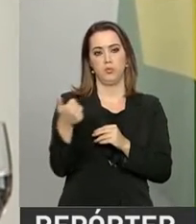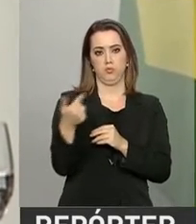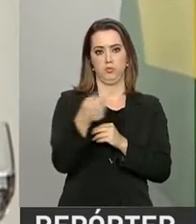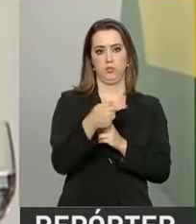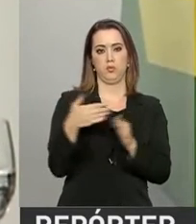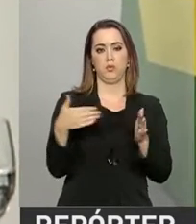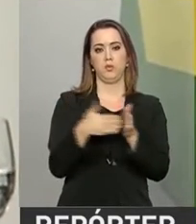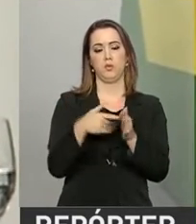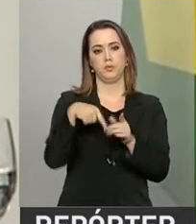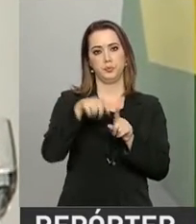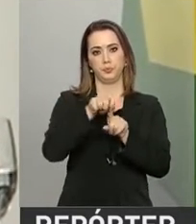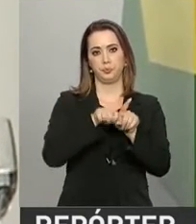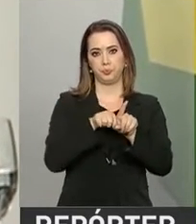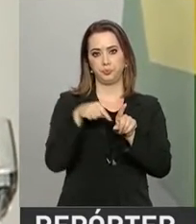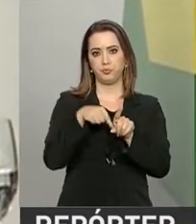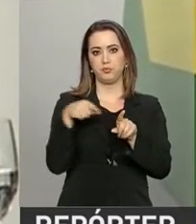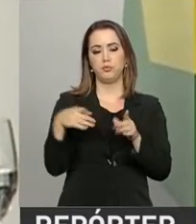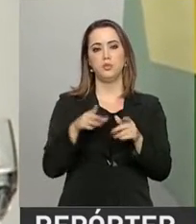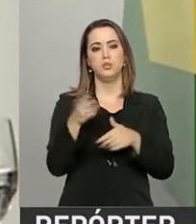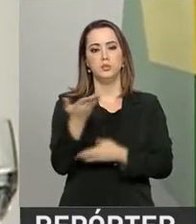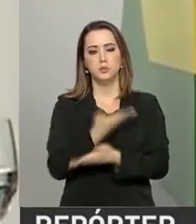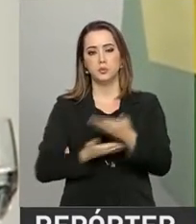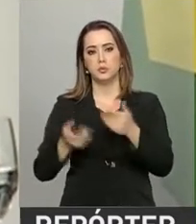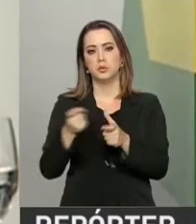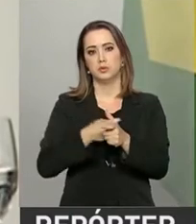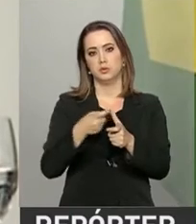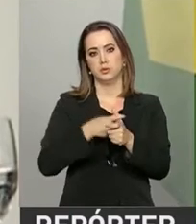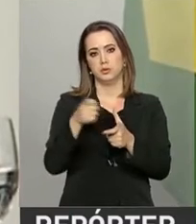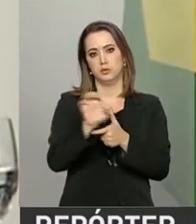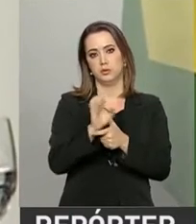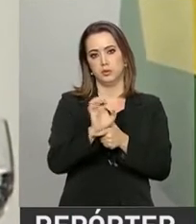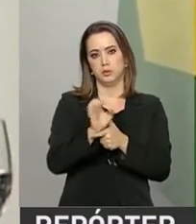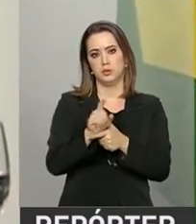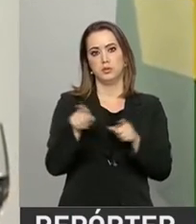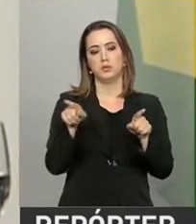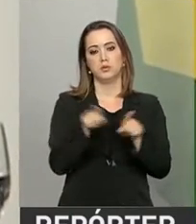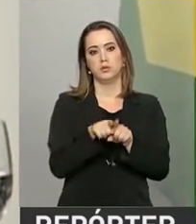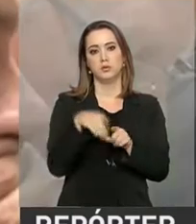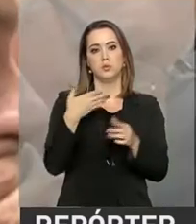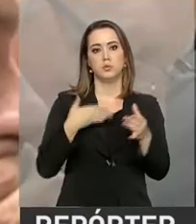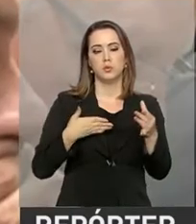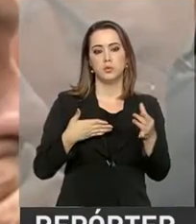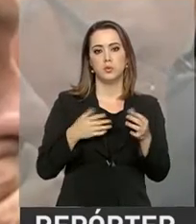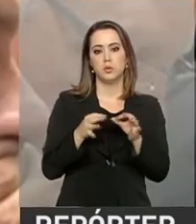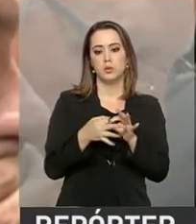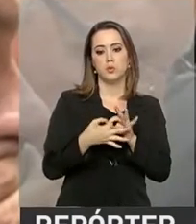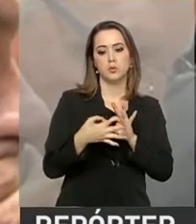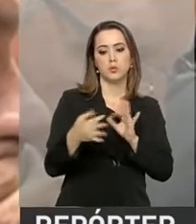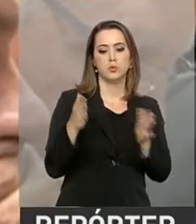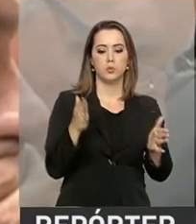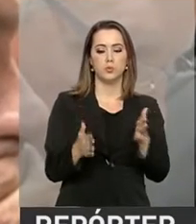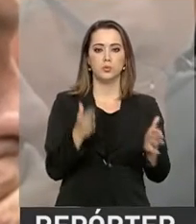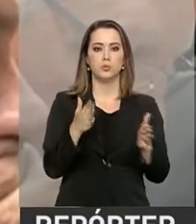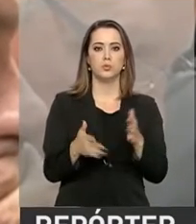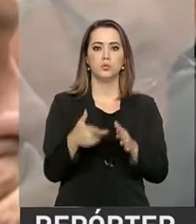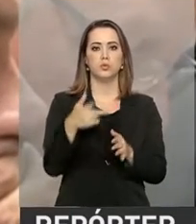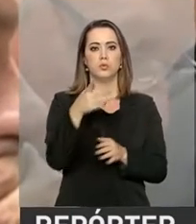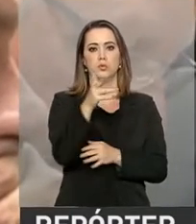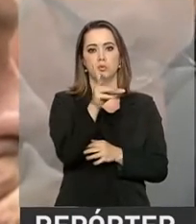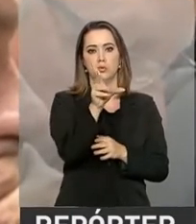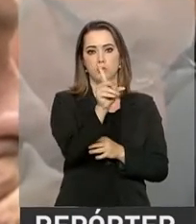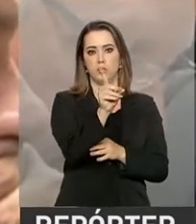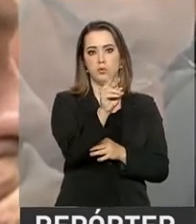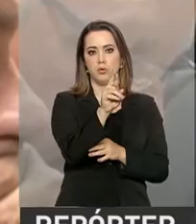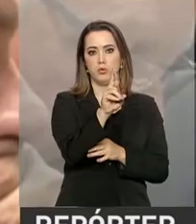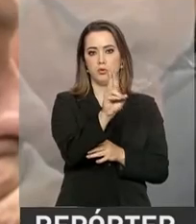mês, a renegociação da dívida dos estados, que está na Câmara dos Deputados, e a prorrogação da desvinculação das receitas da União,